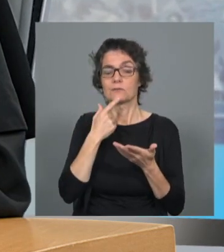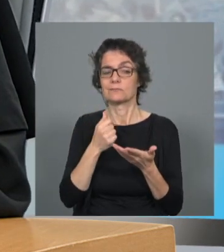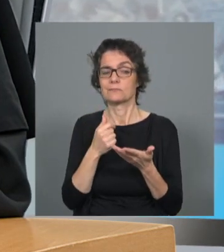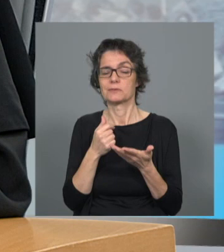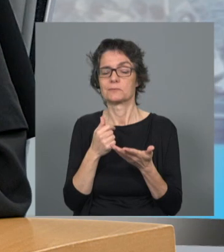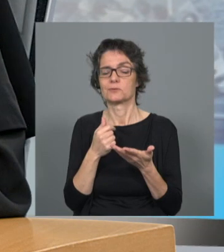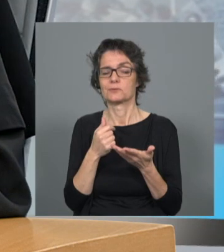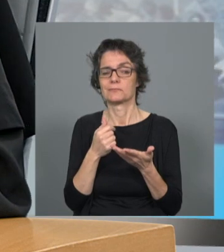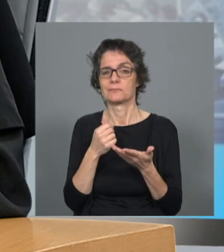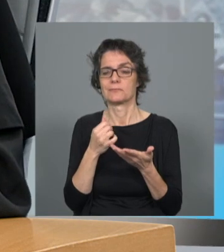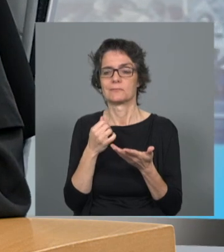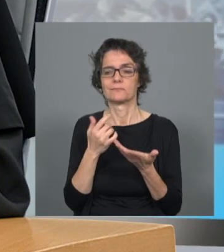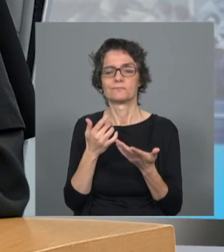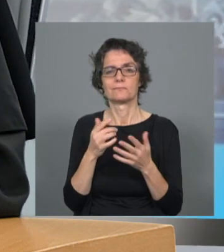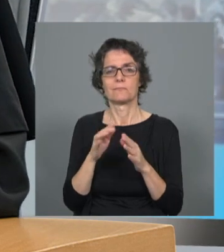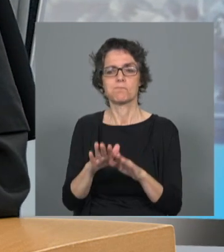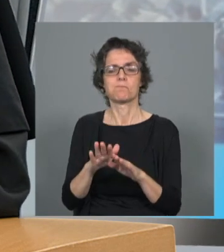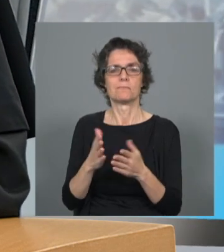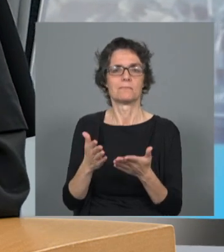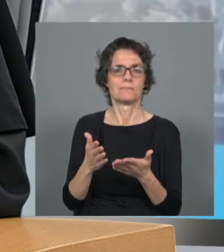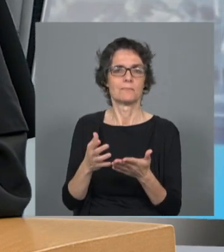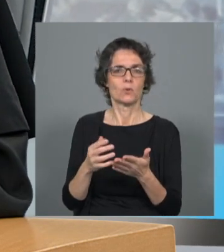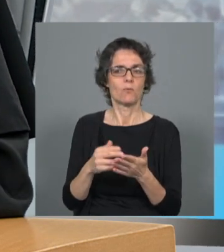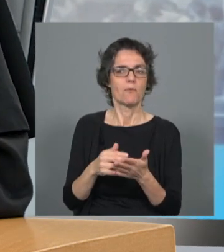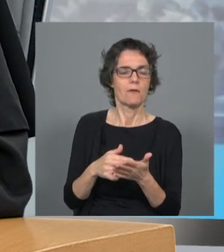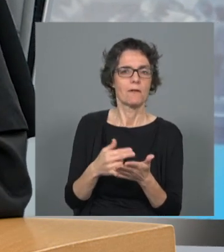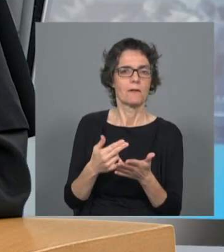assim parados ou à espera